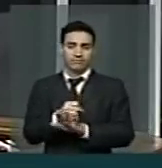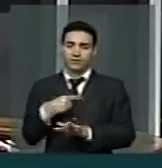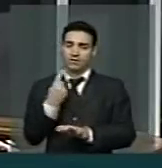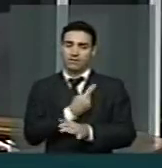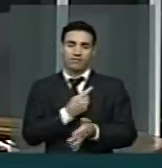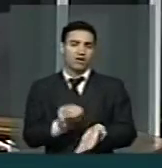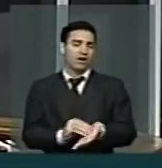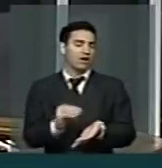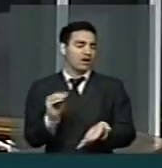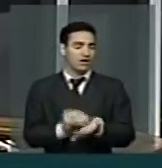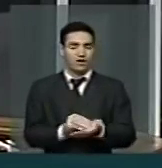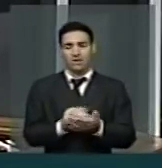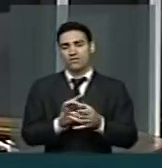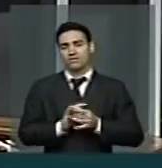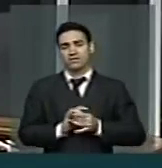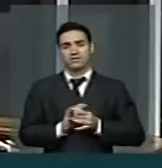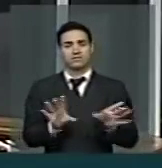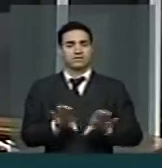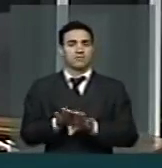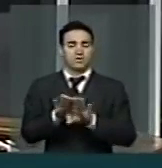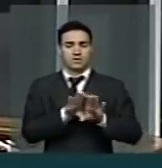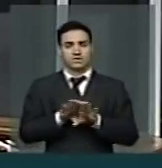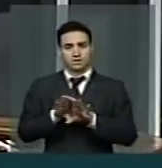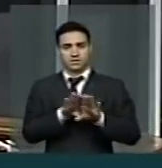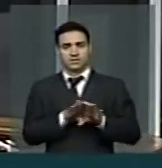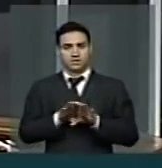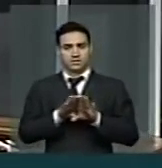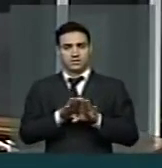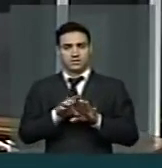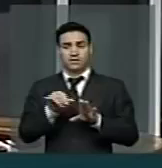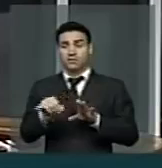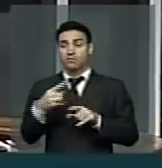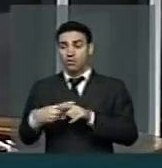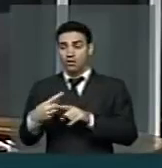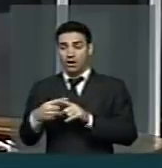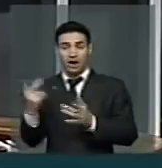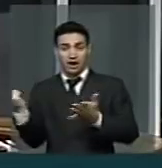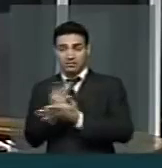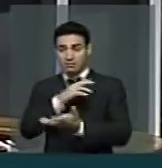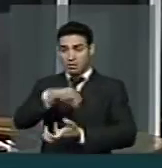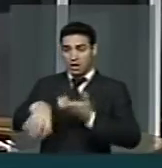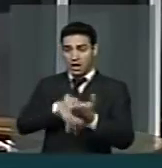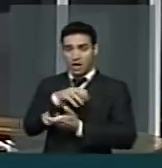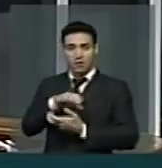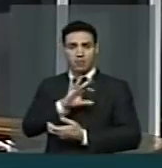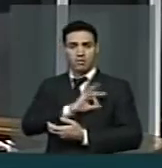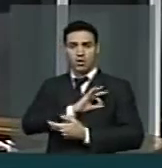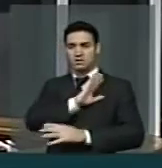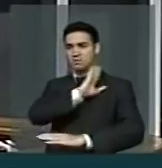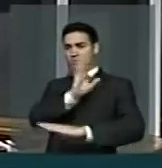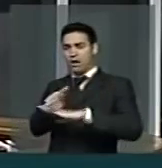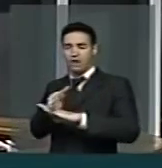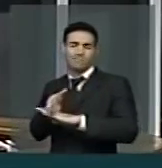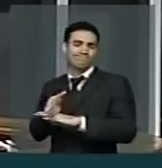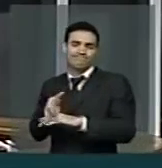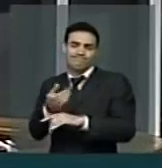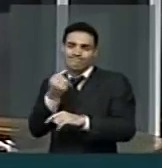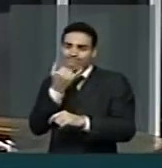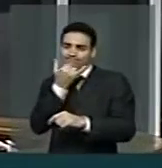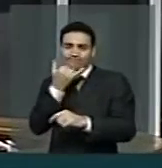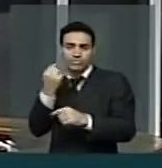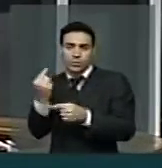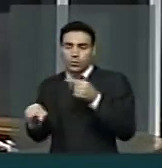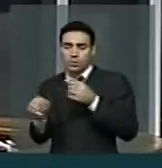democracia quando se pensa no modo como se trata o conflito no Brasil. E o segundo elemento que